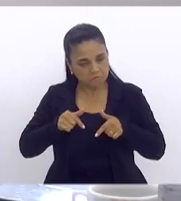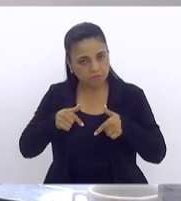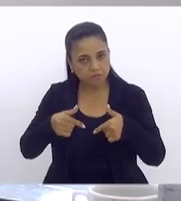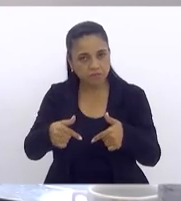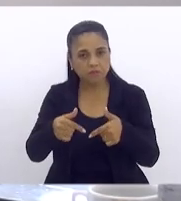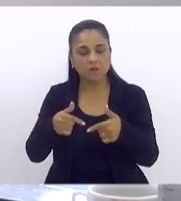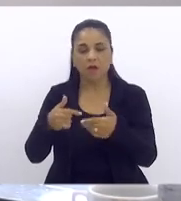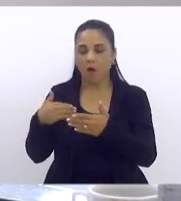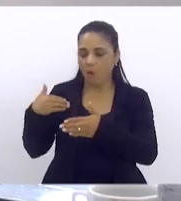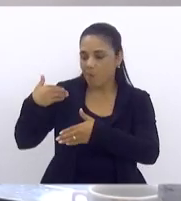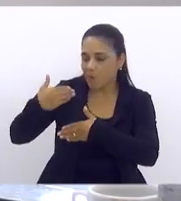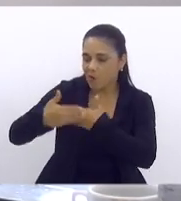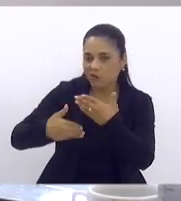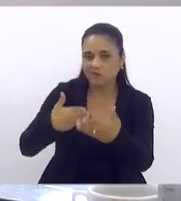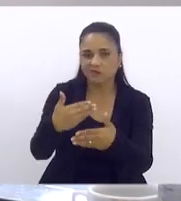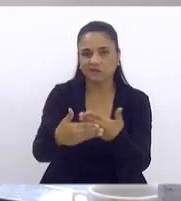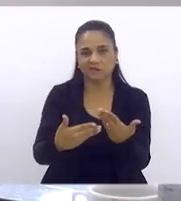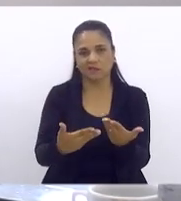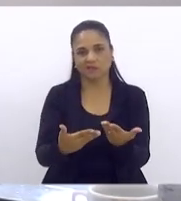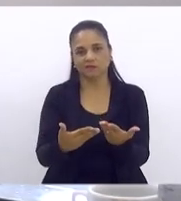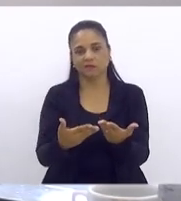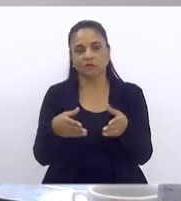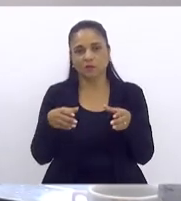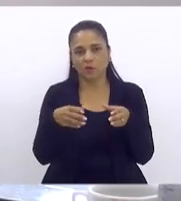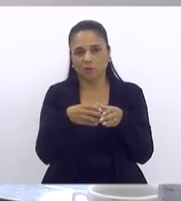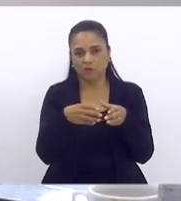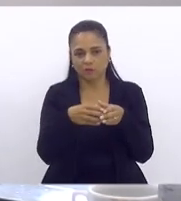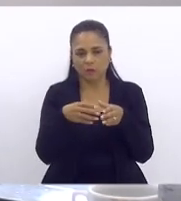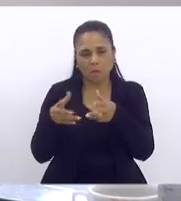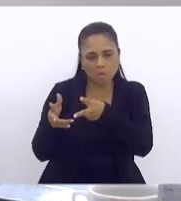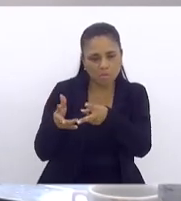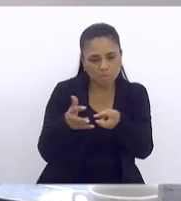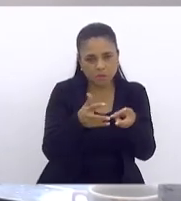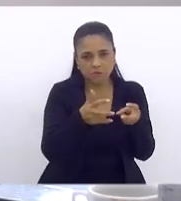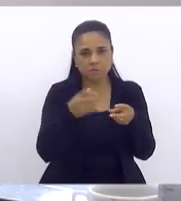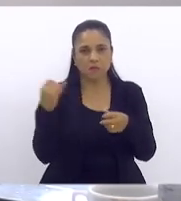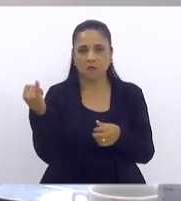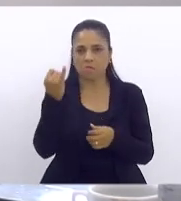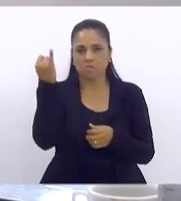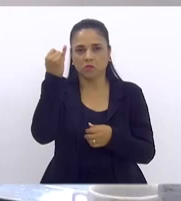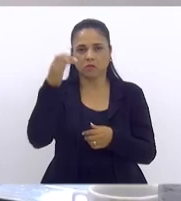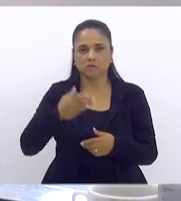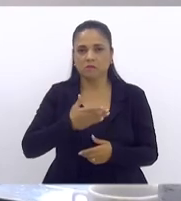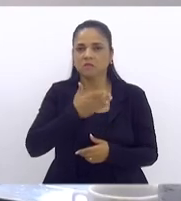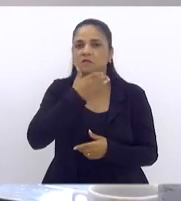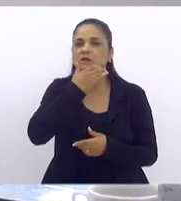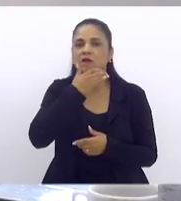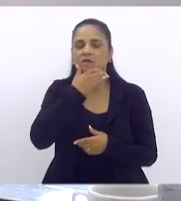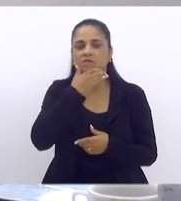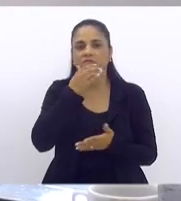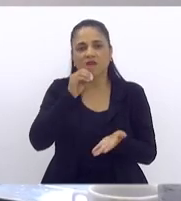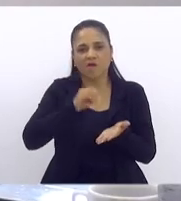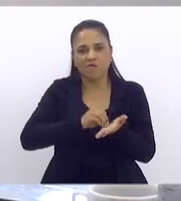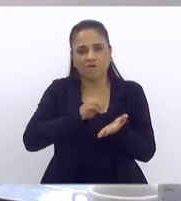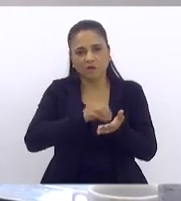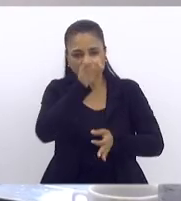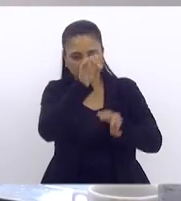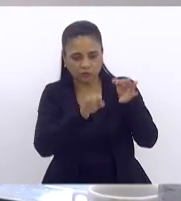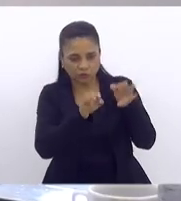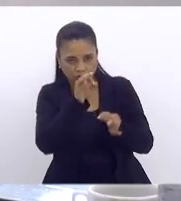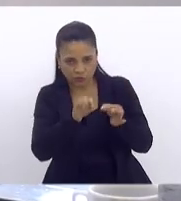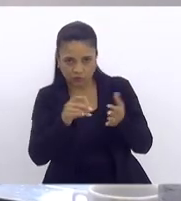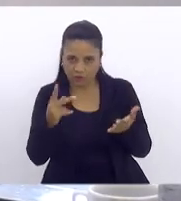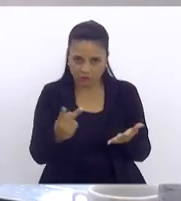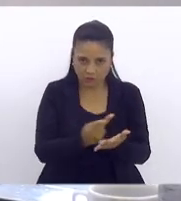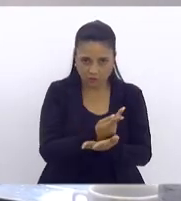do processo de andamento da comissão, percebido a importância e a gravidade das injustiças que são cometidas, e aqui